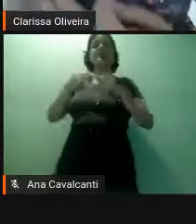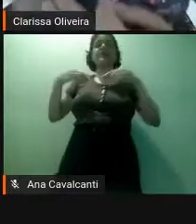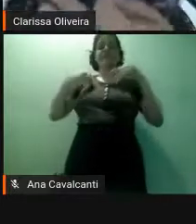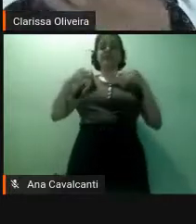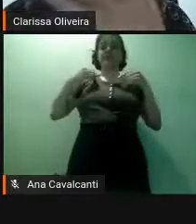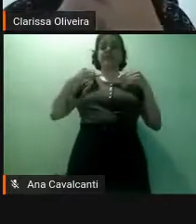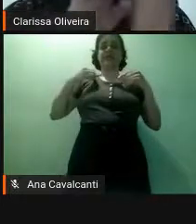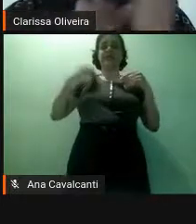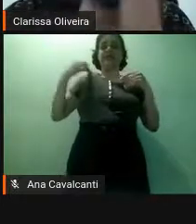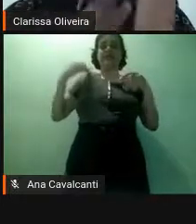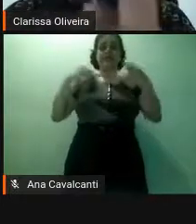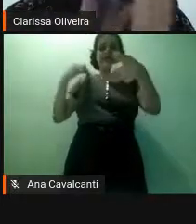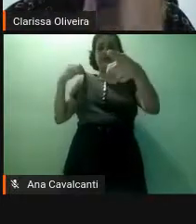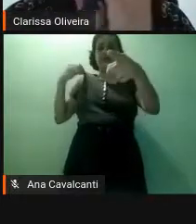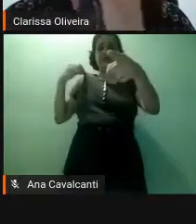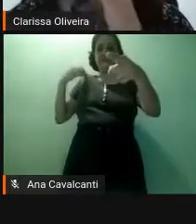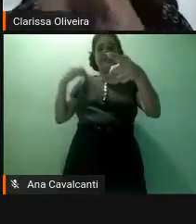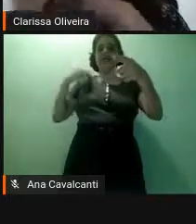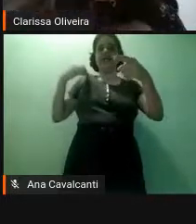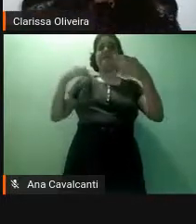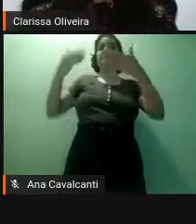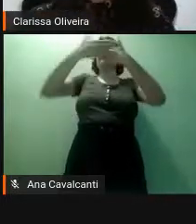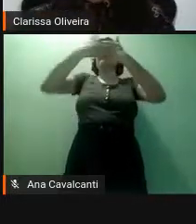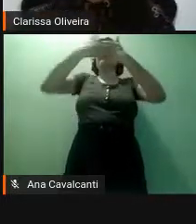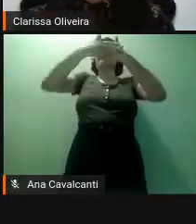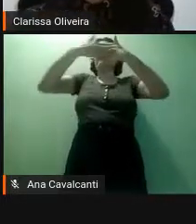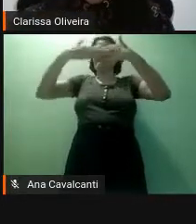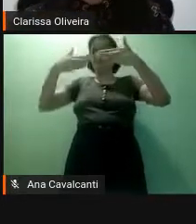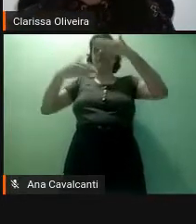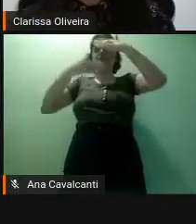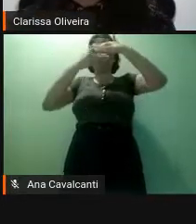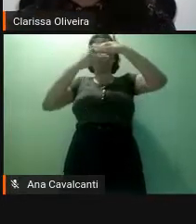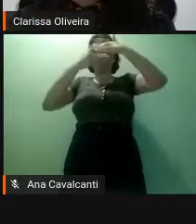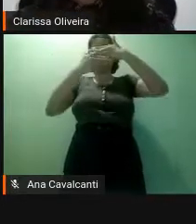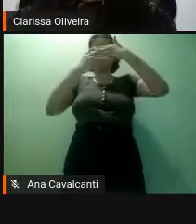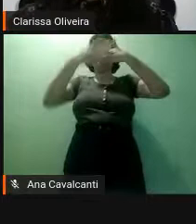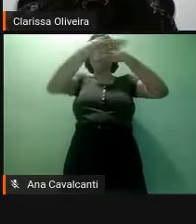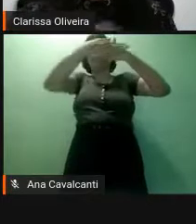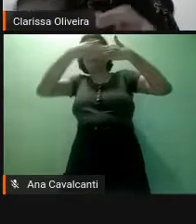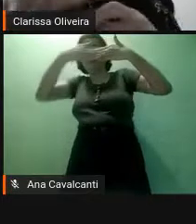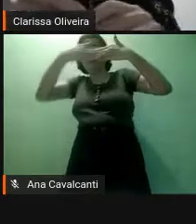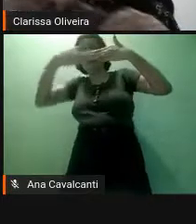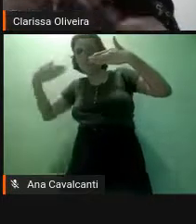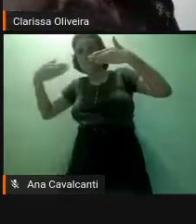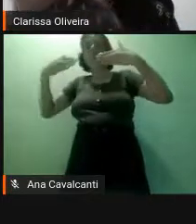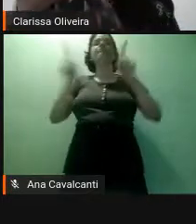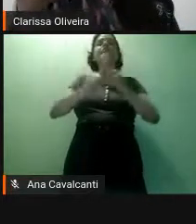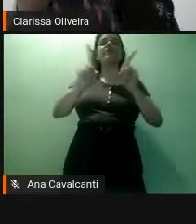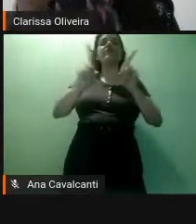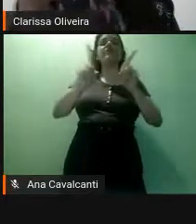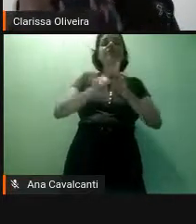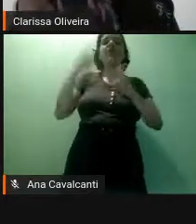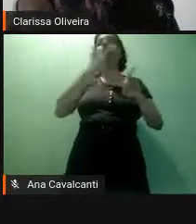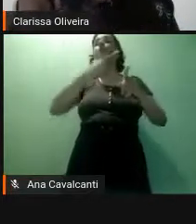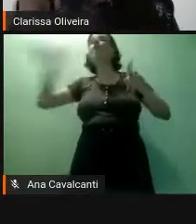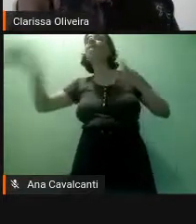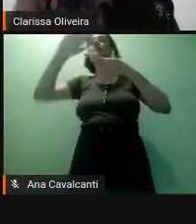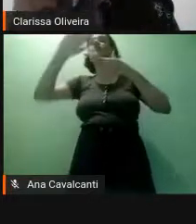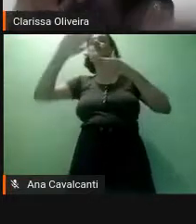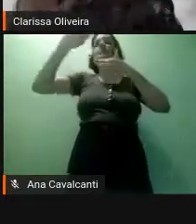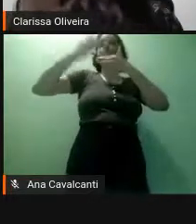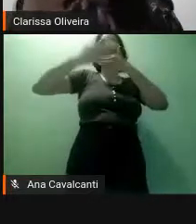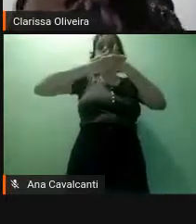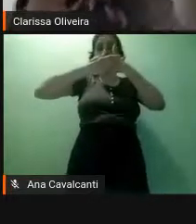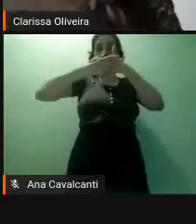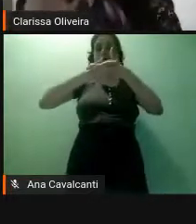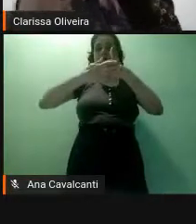entre essa parte interna e a parte externa, que vai servir meio que um filtro e outra camada mais externa,